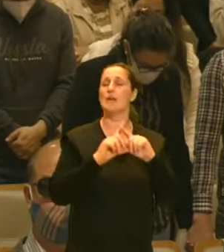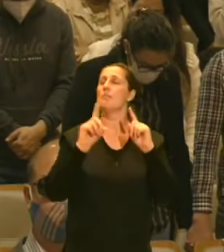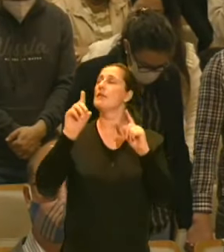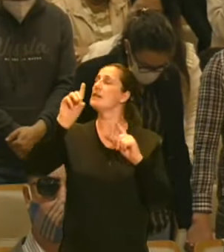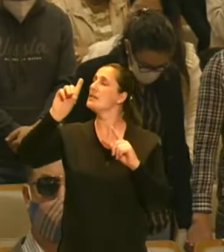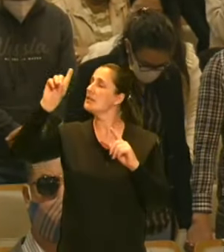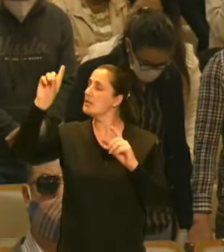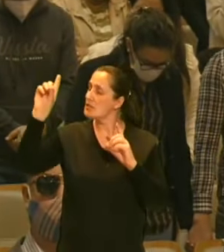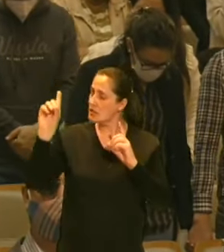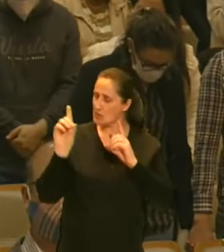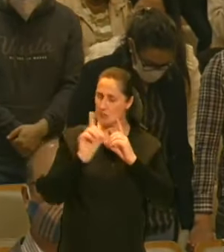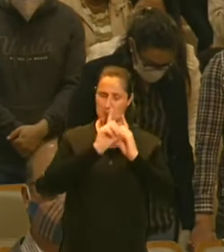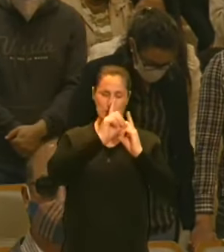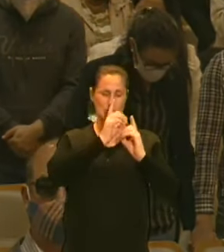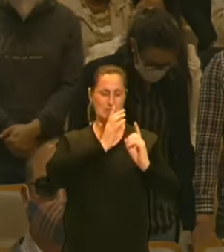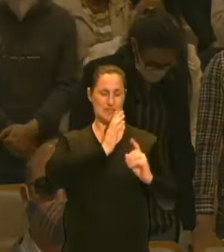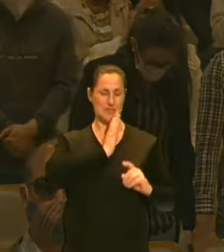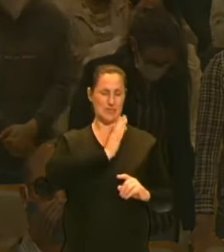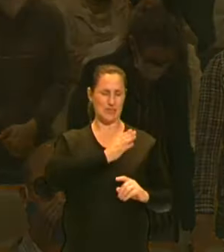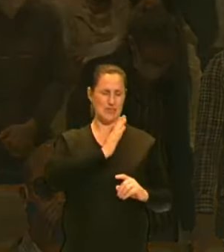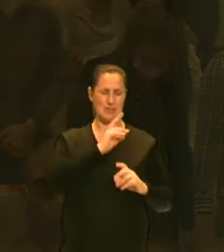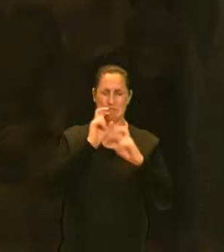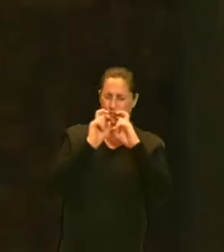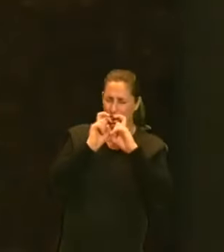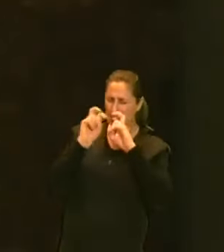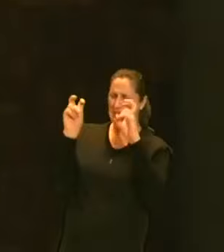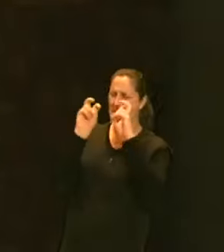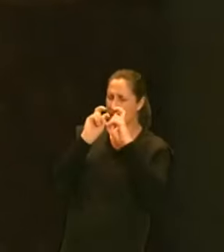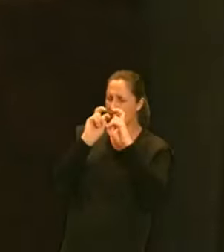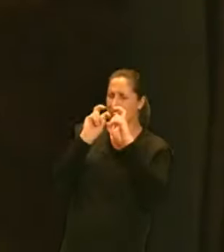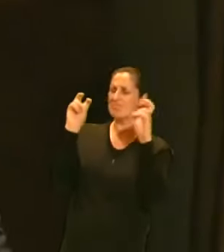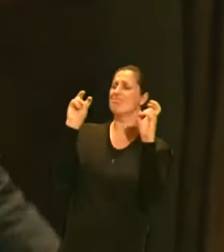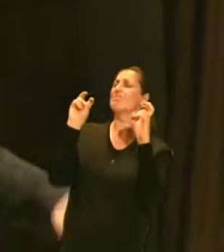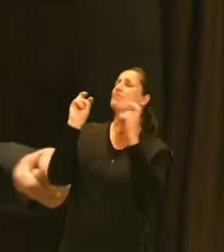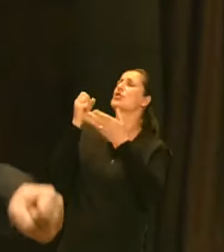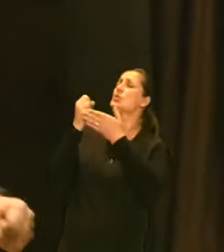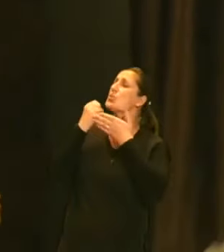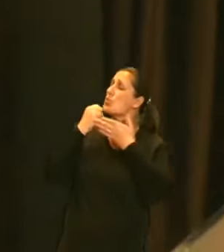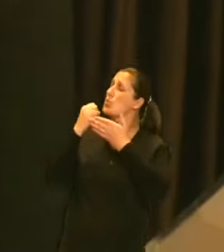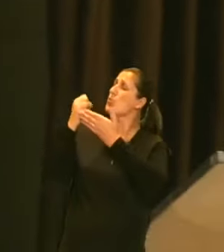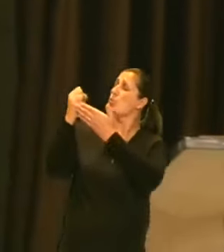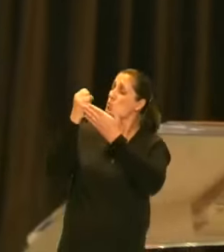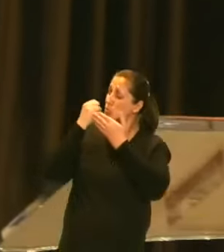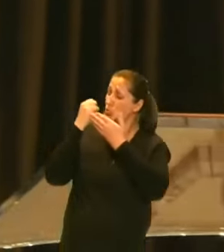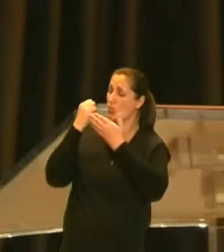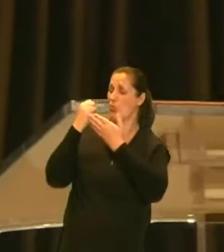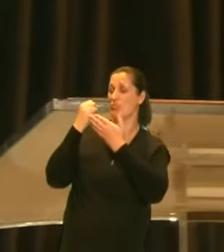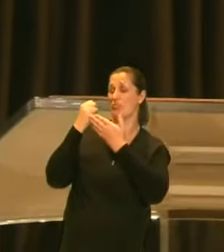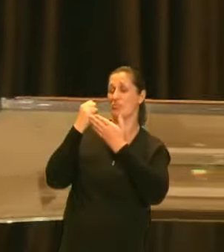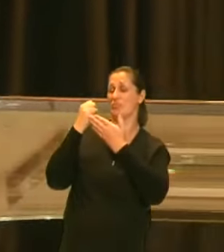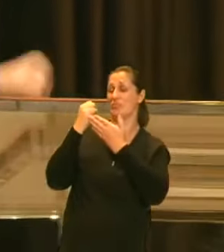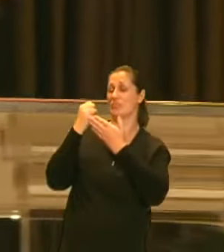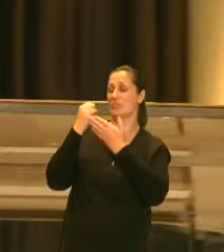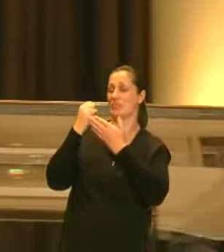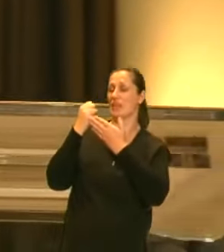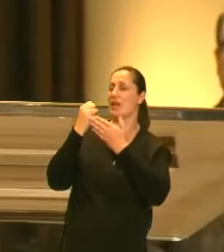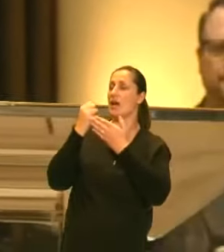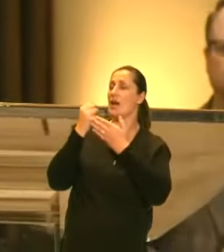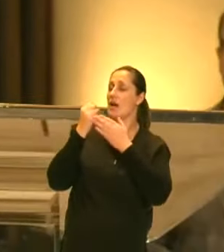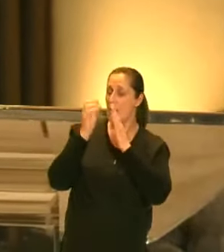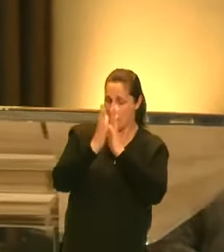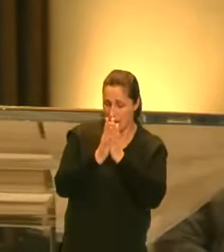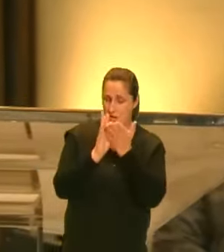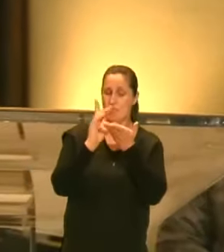nós, Deus, aquele coração que está gritando, Deus, por socorro. Porque a Tua promessa nos diz que o nosso socorro vem de um